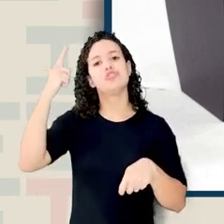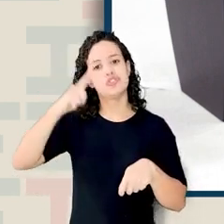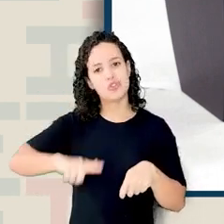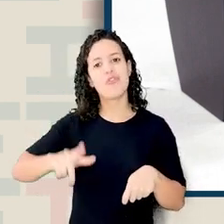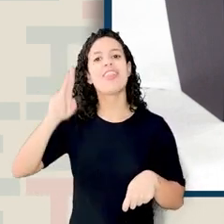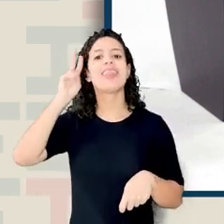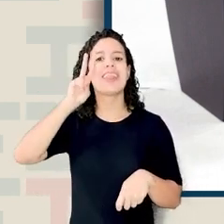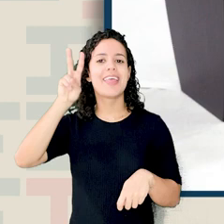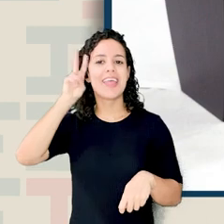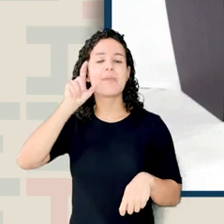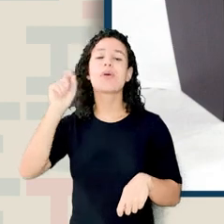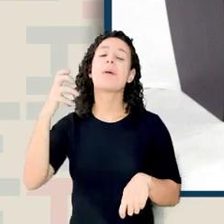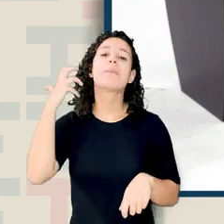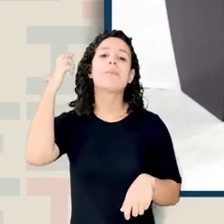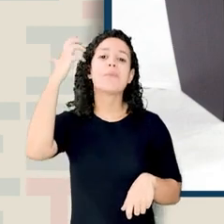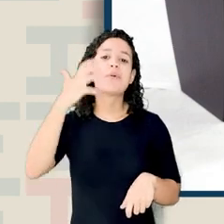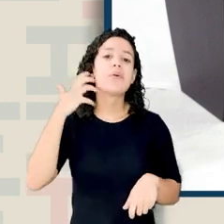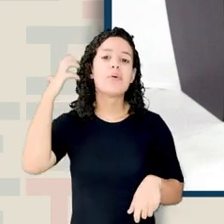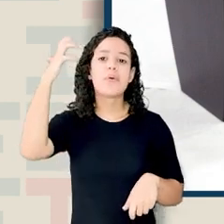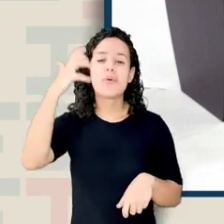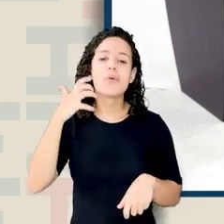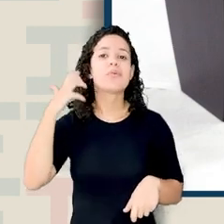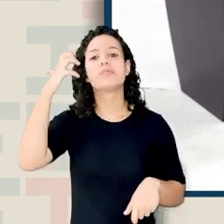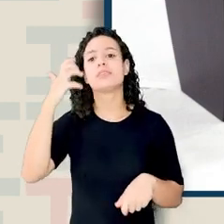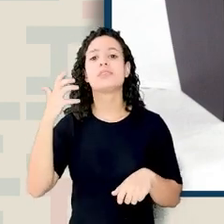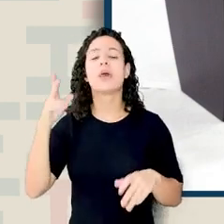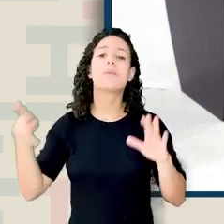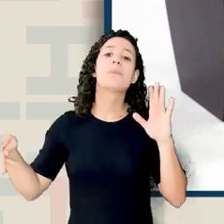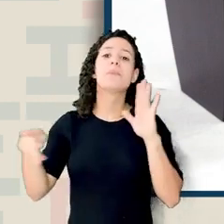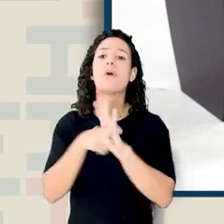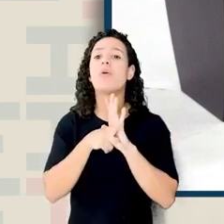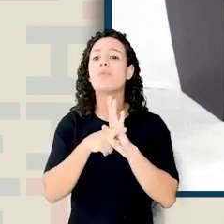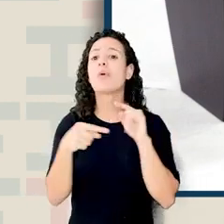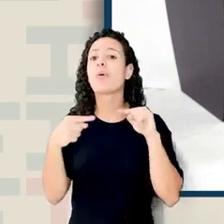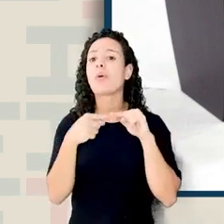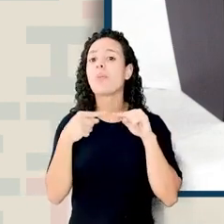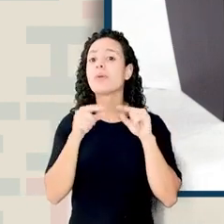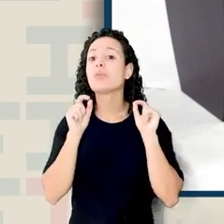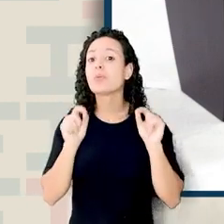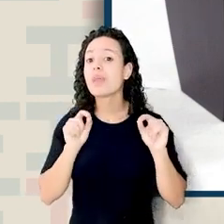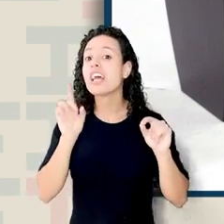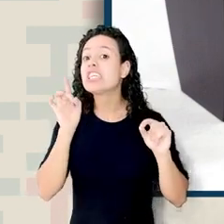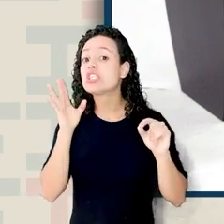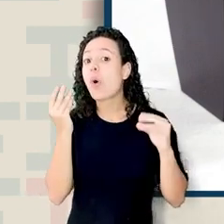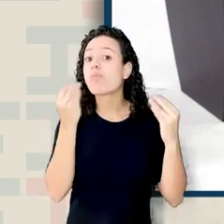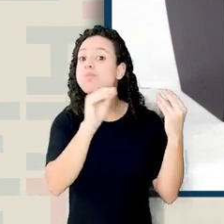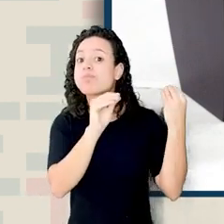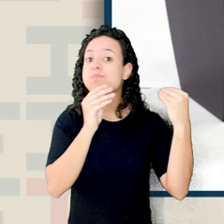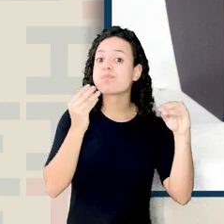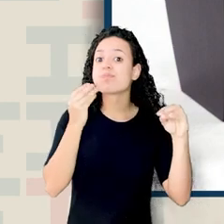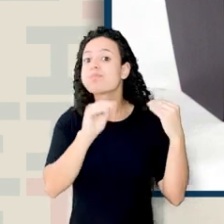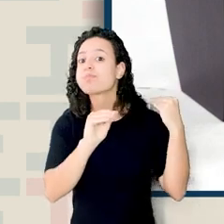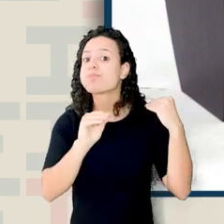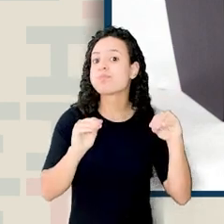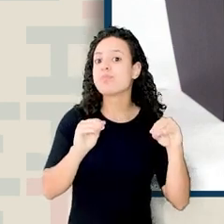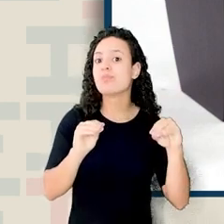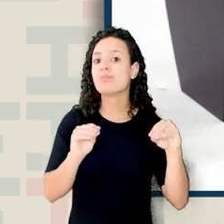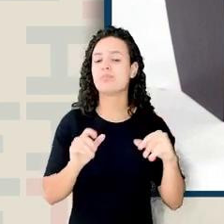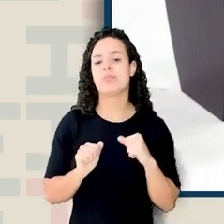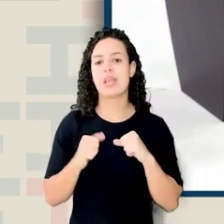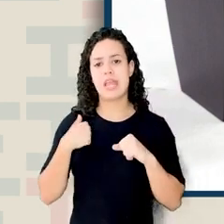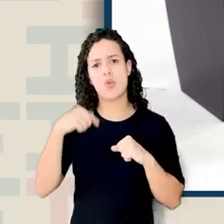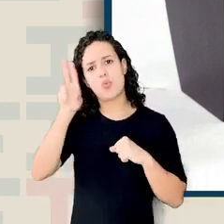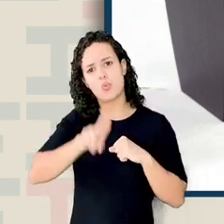àquele sentido musical, função musical em relação ao preenchimento. Eu não vou